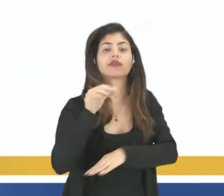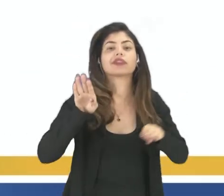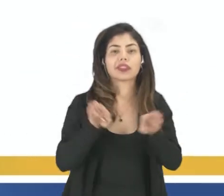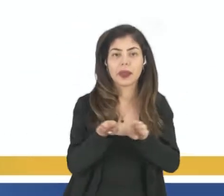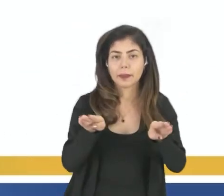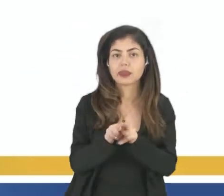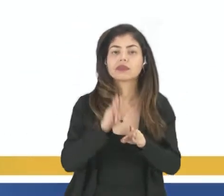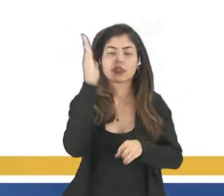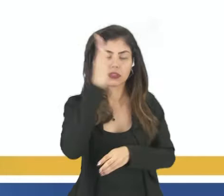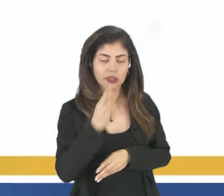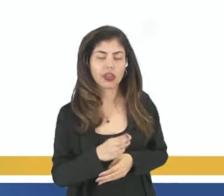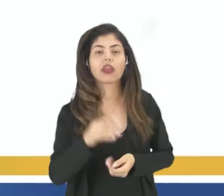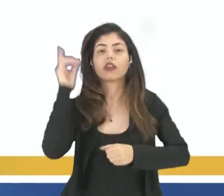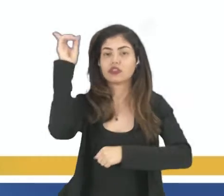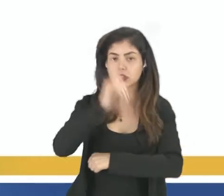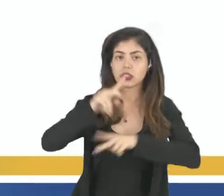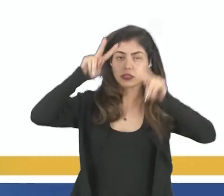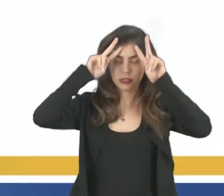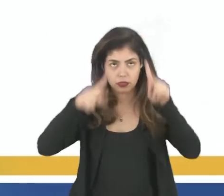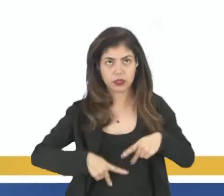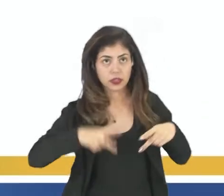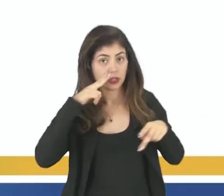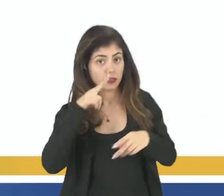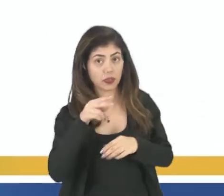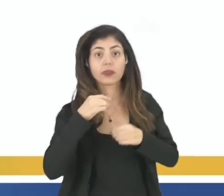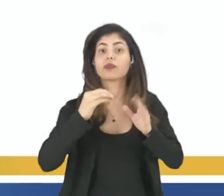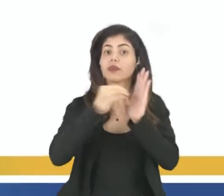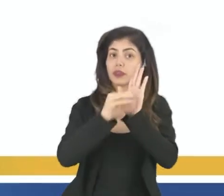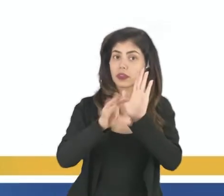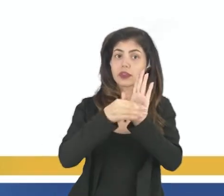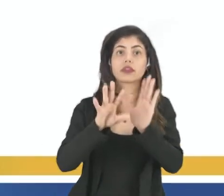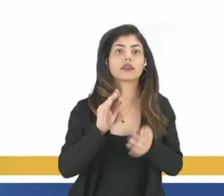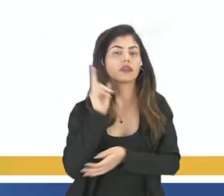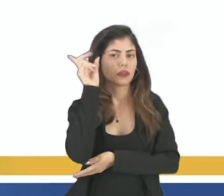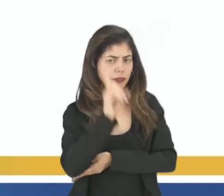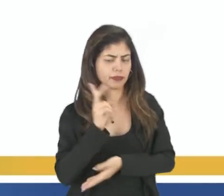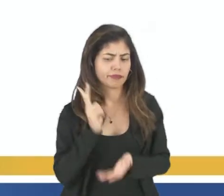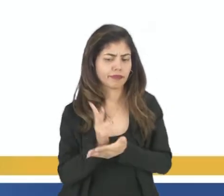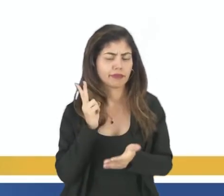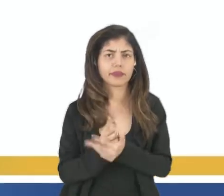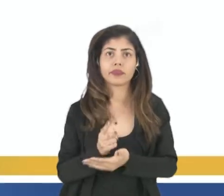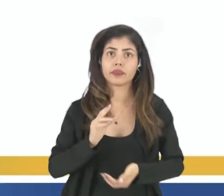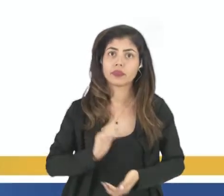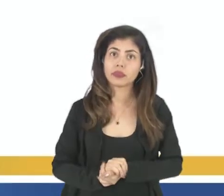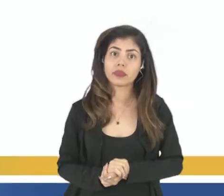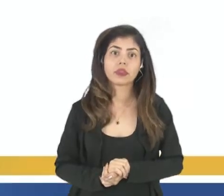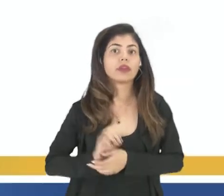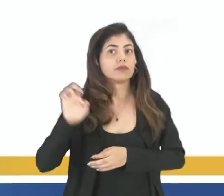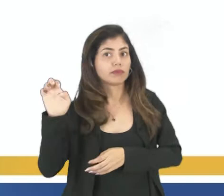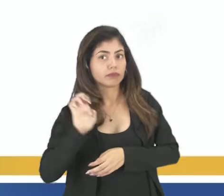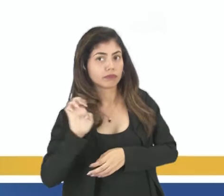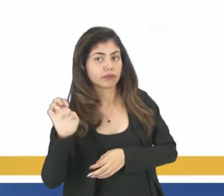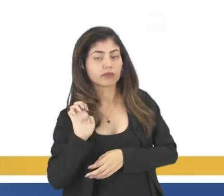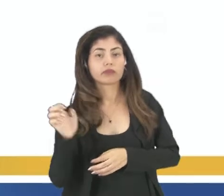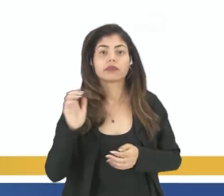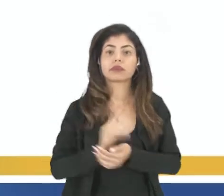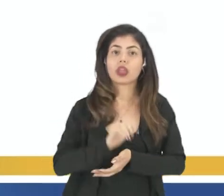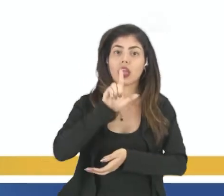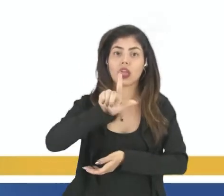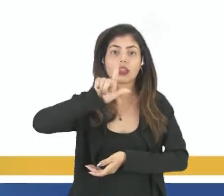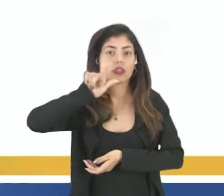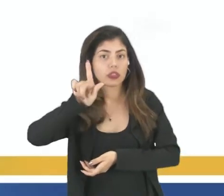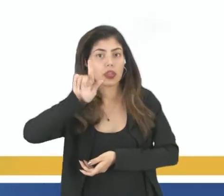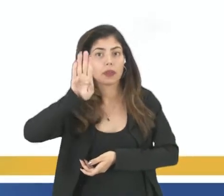perseguidas, então é violação de direitos humanos. Você vê isso na mídia direto. E claro, né, gente, os homossexuais, a população